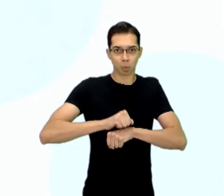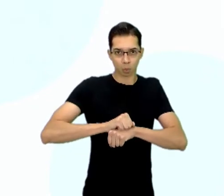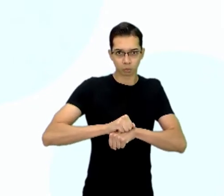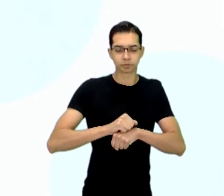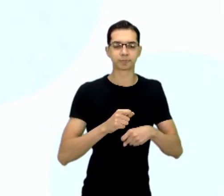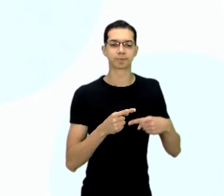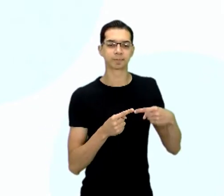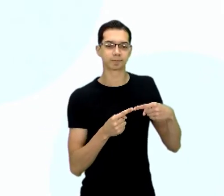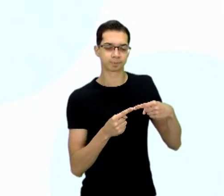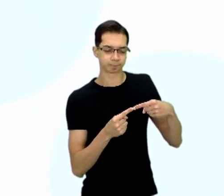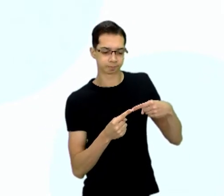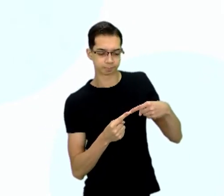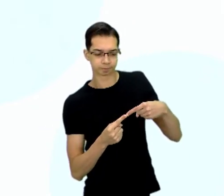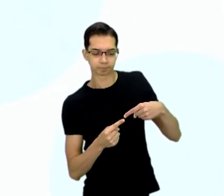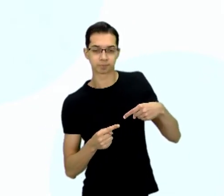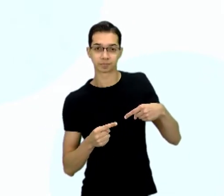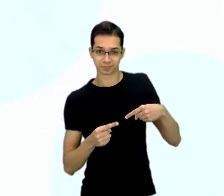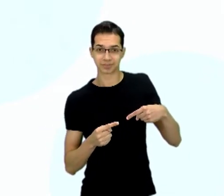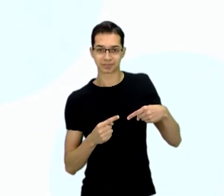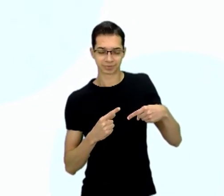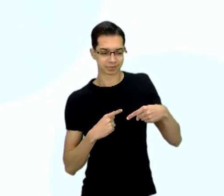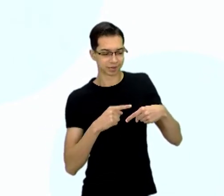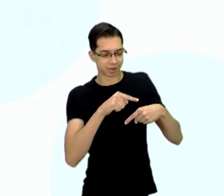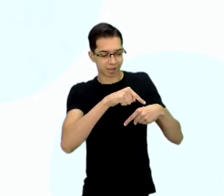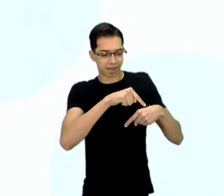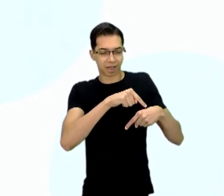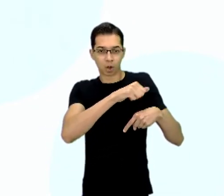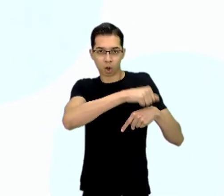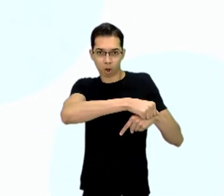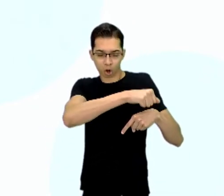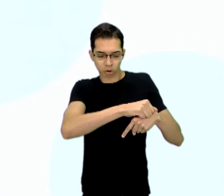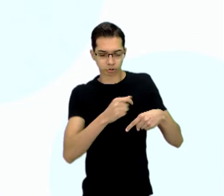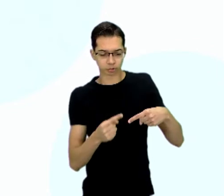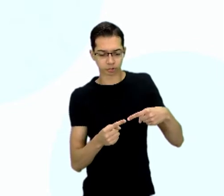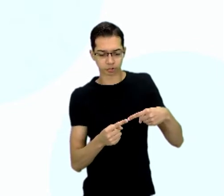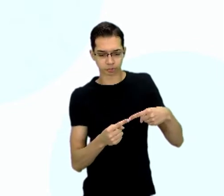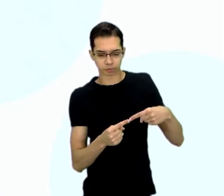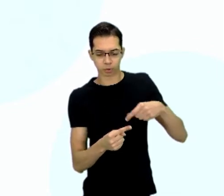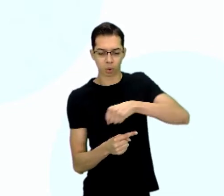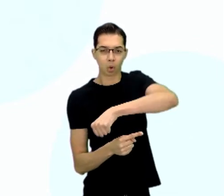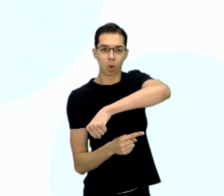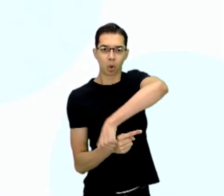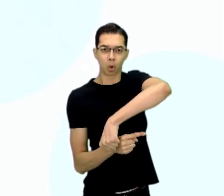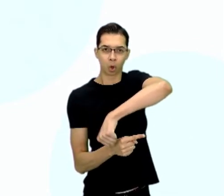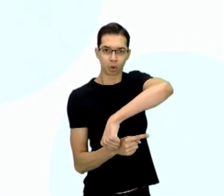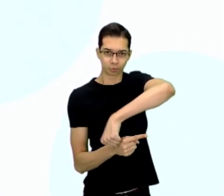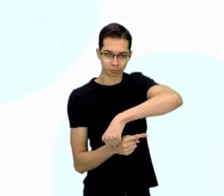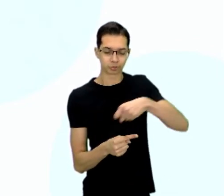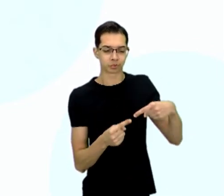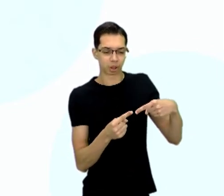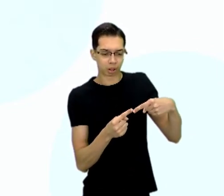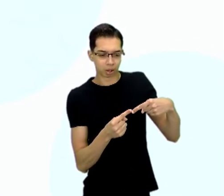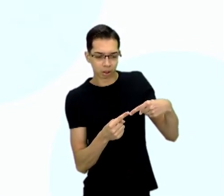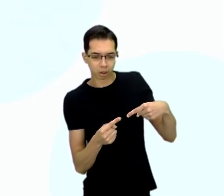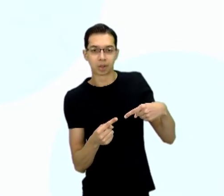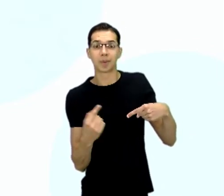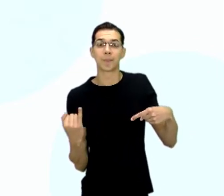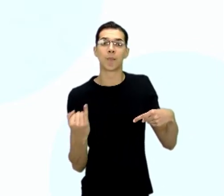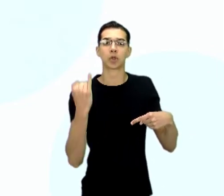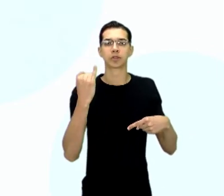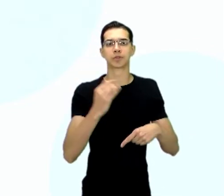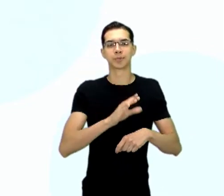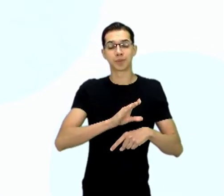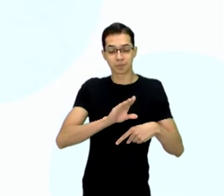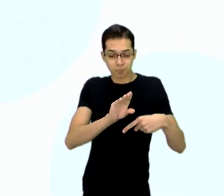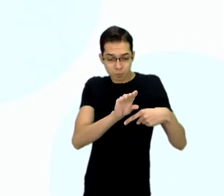tipo de ligamento, onde eu estou fazendo a ligação entre um músculo e um osso. Então, isso vai ser importante também